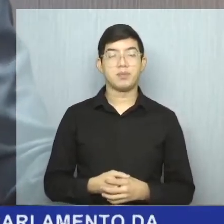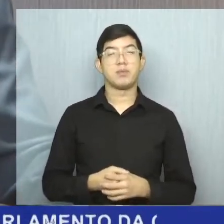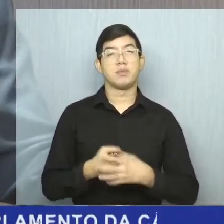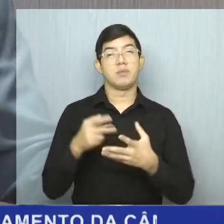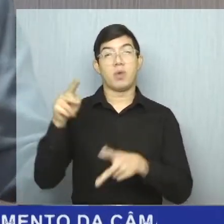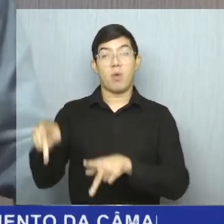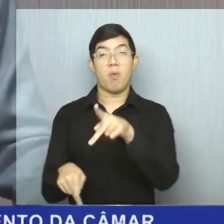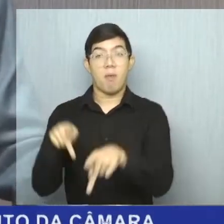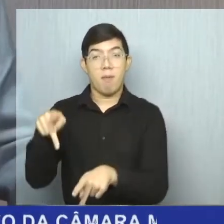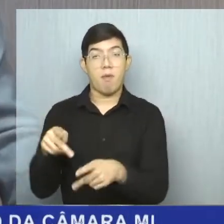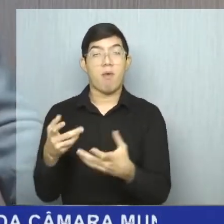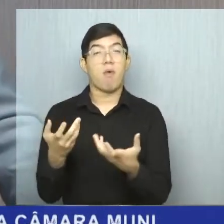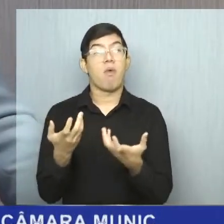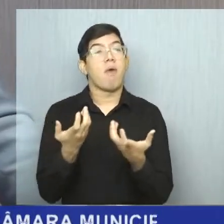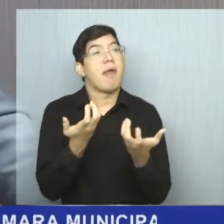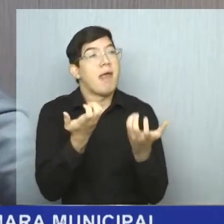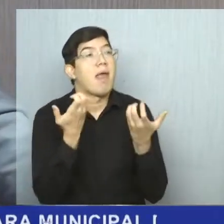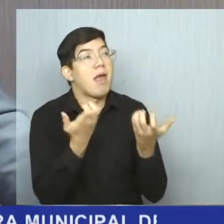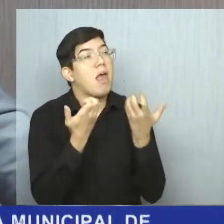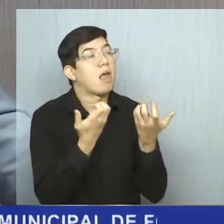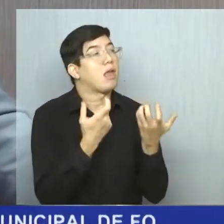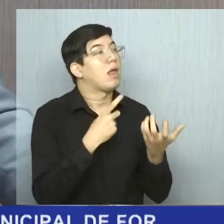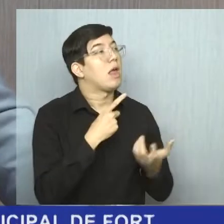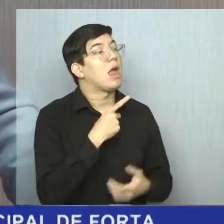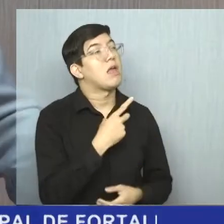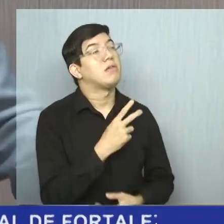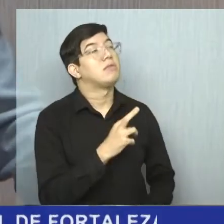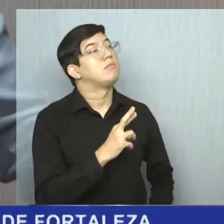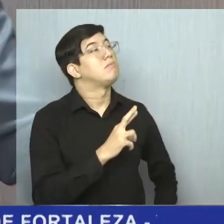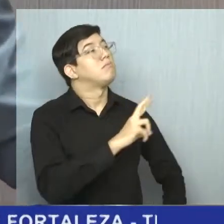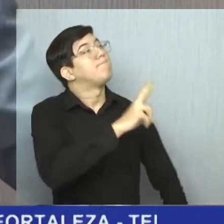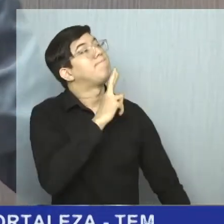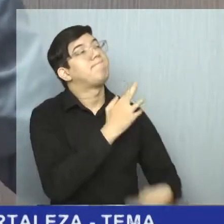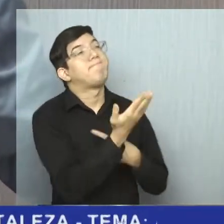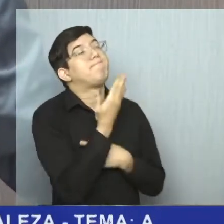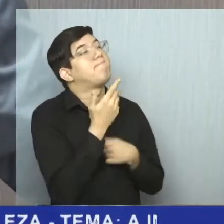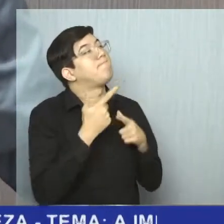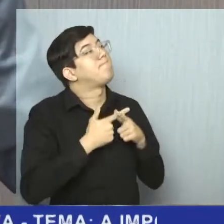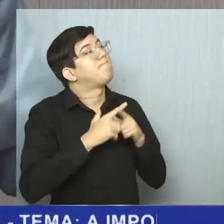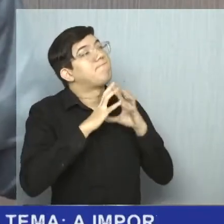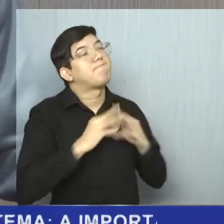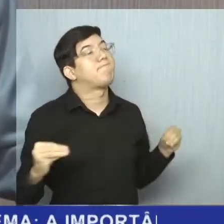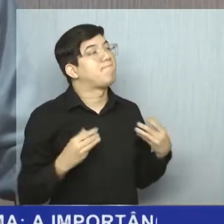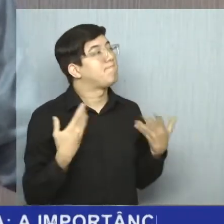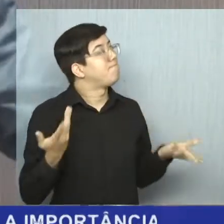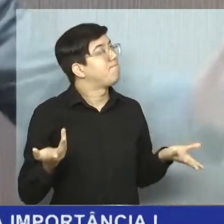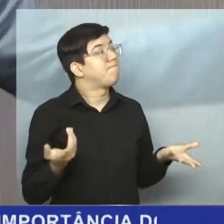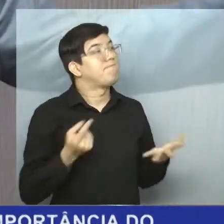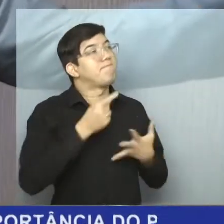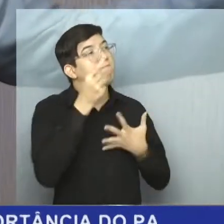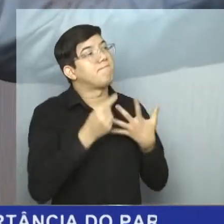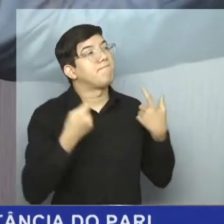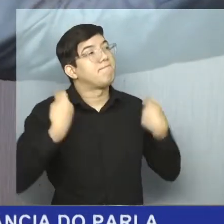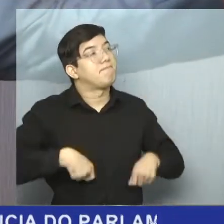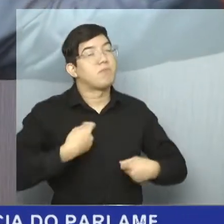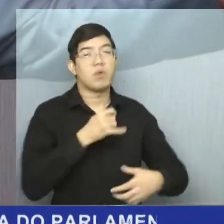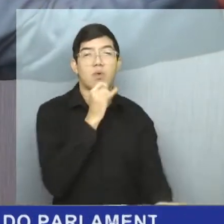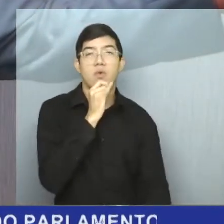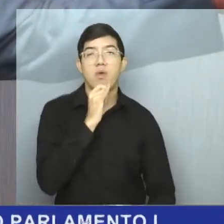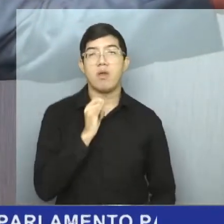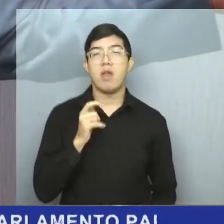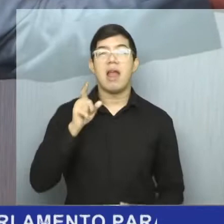executivo a resposta pronta, ágil, para todos os seus dramas. Aqueles agudos, morrem 80